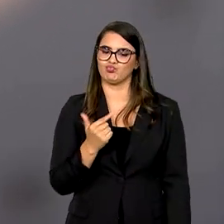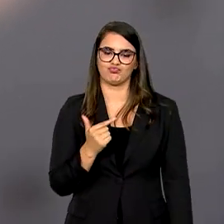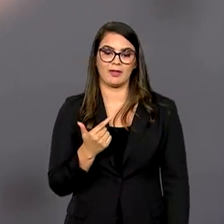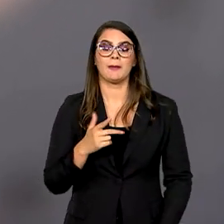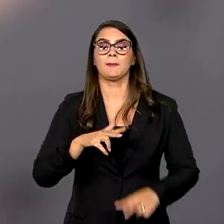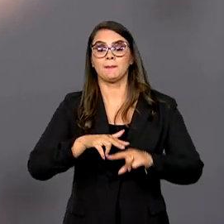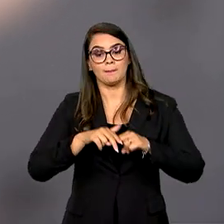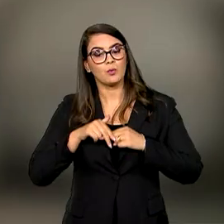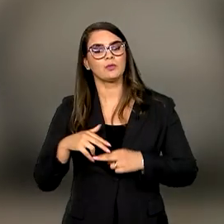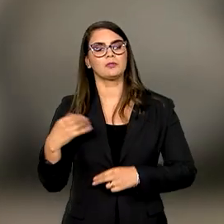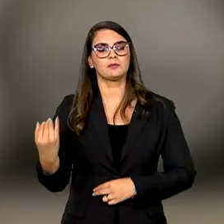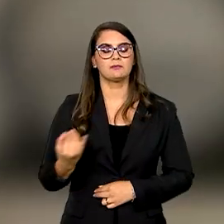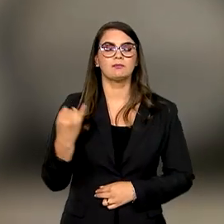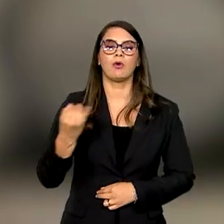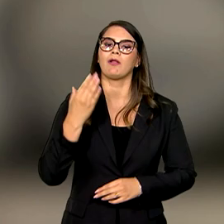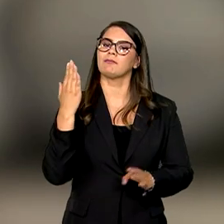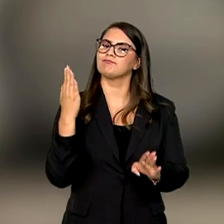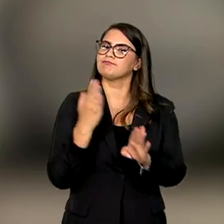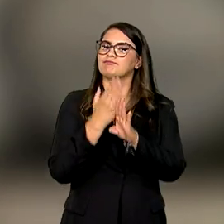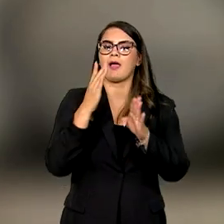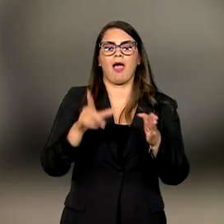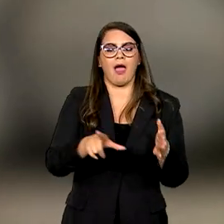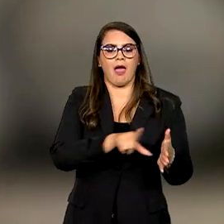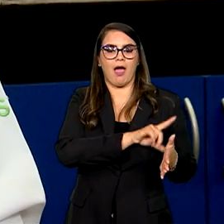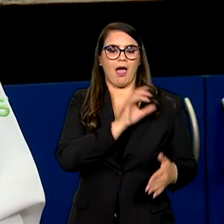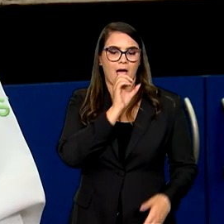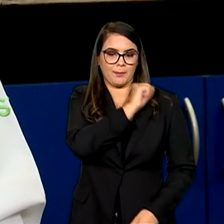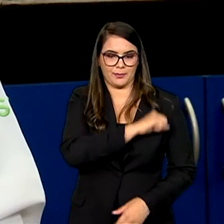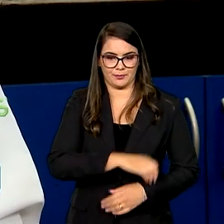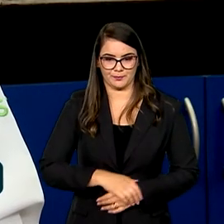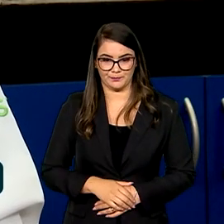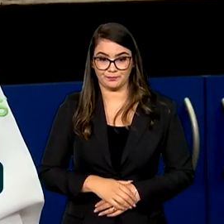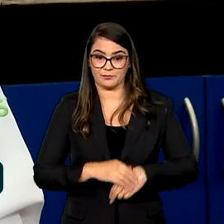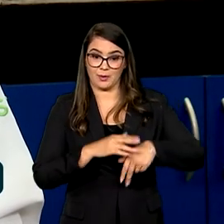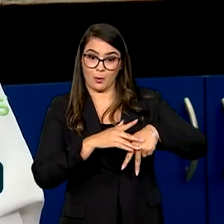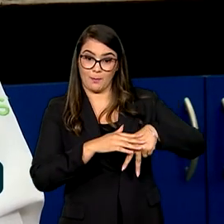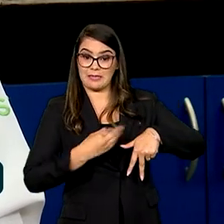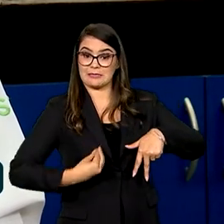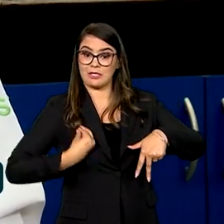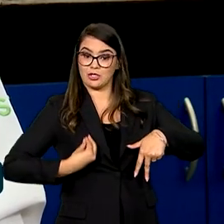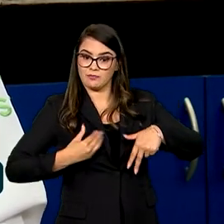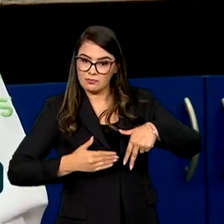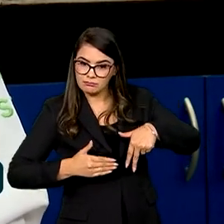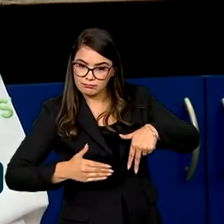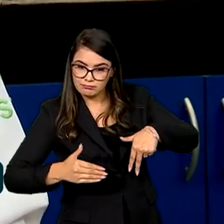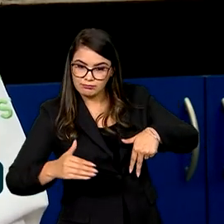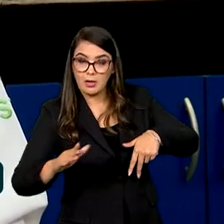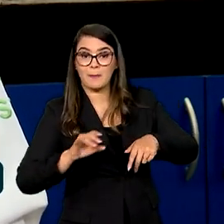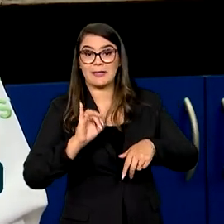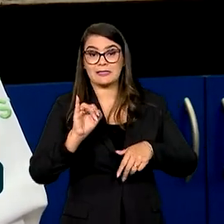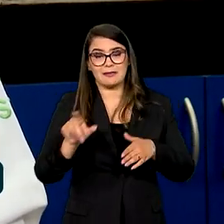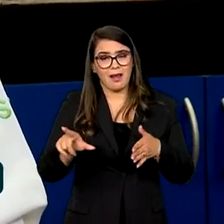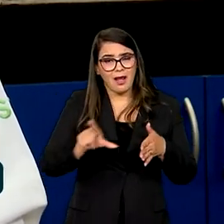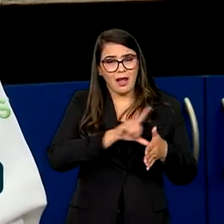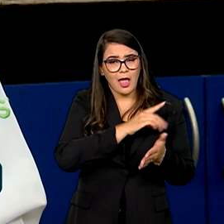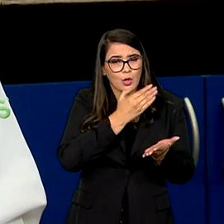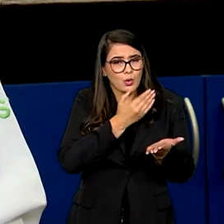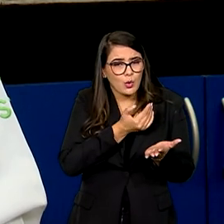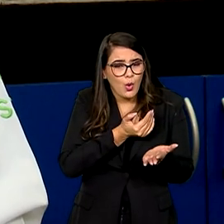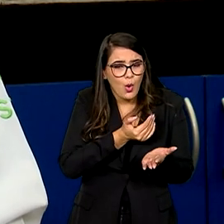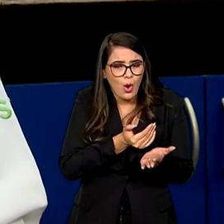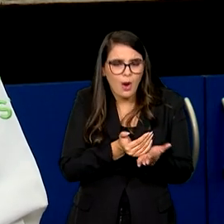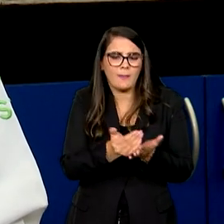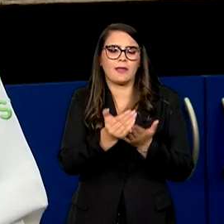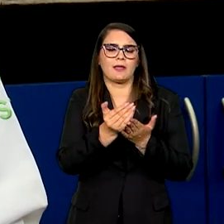isso, é importante o diagnóstico precoce. Os pacientes estão vivendo mais hoje, mas se ele, desde o começo da doença,